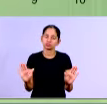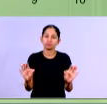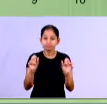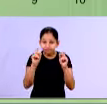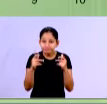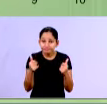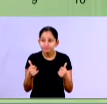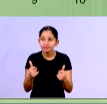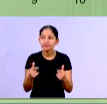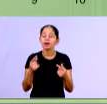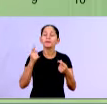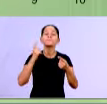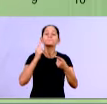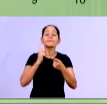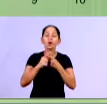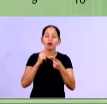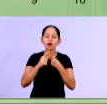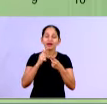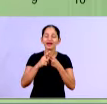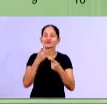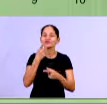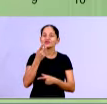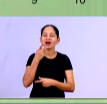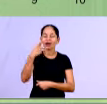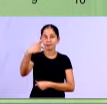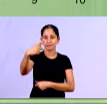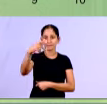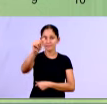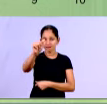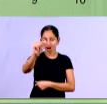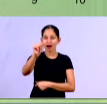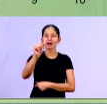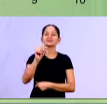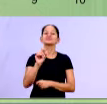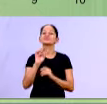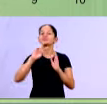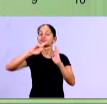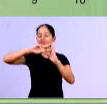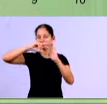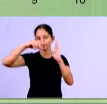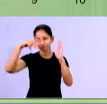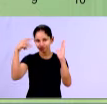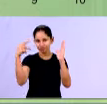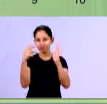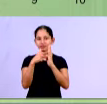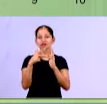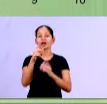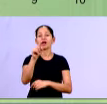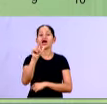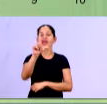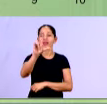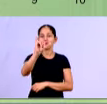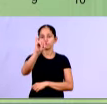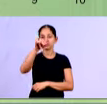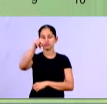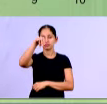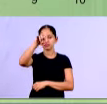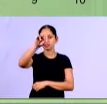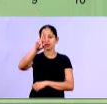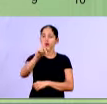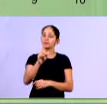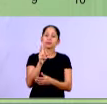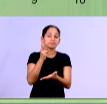Olha só, por que a gente fala que é uma PA, ou uma progressão aritmética, ou podemos dizer assim, uma linear, função linear,